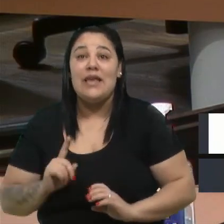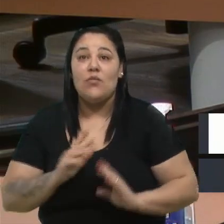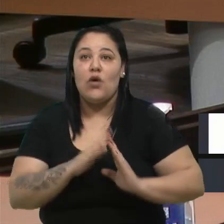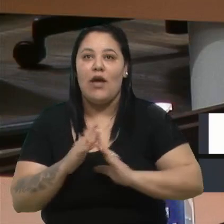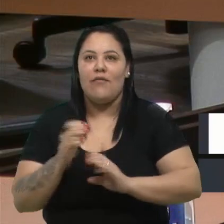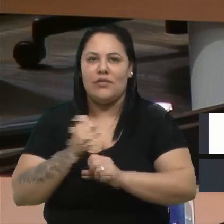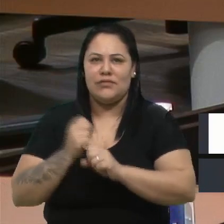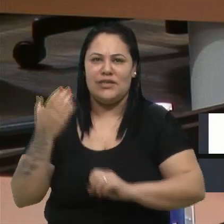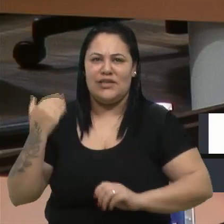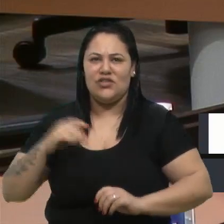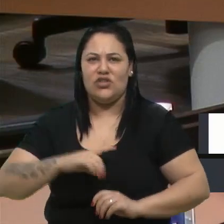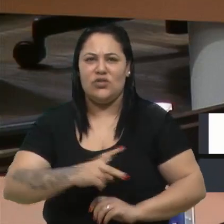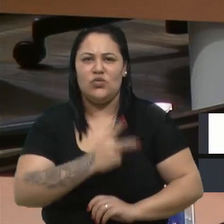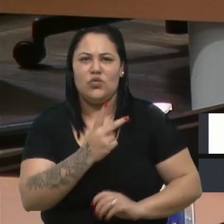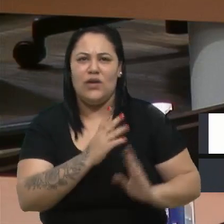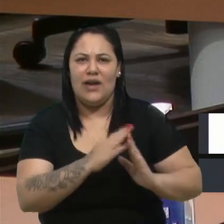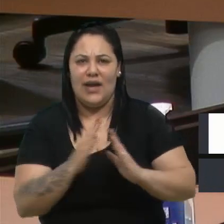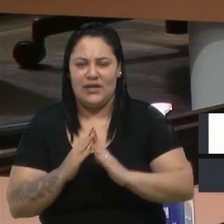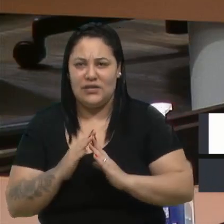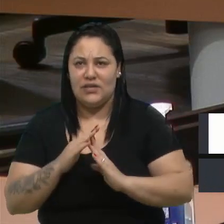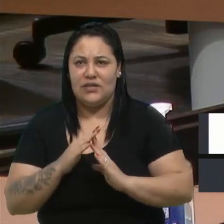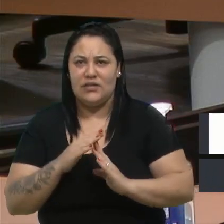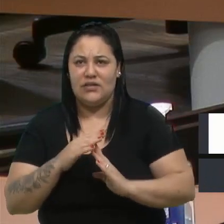aquelas duas casas estão ocupadas,